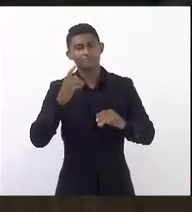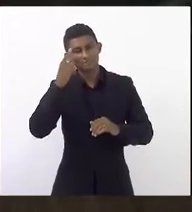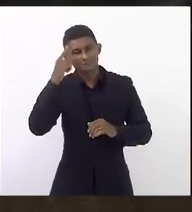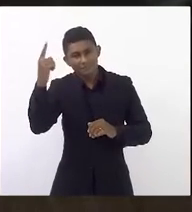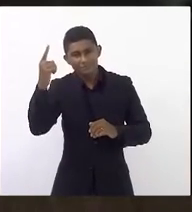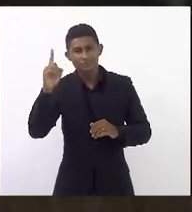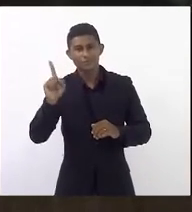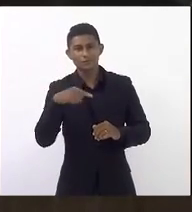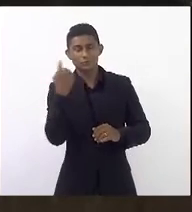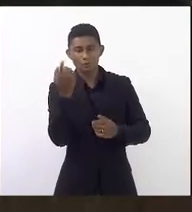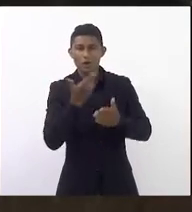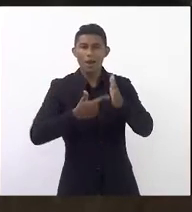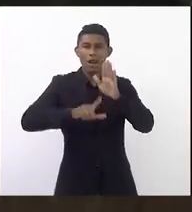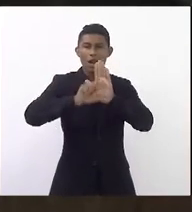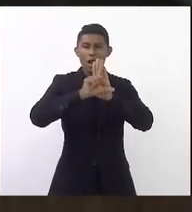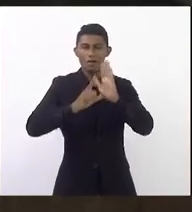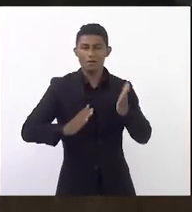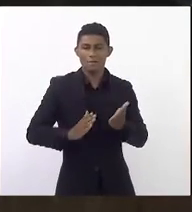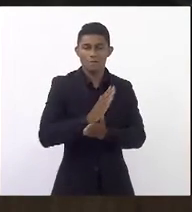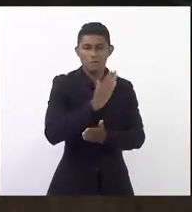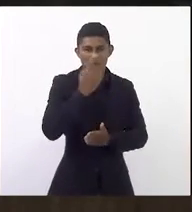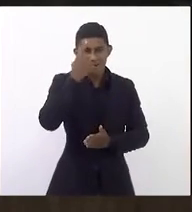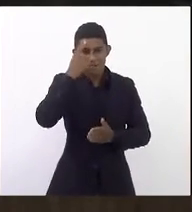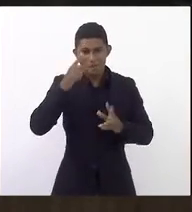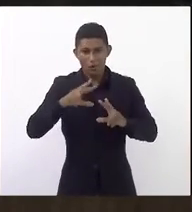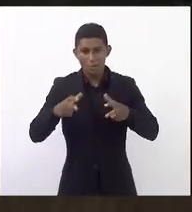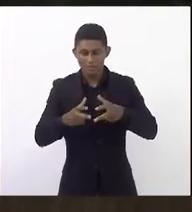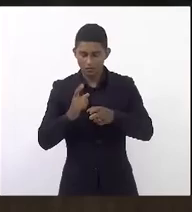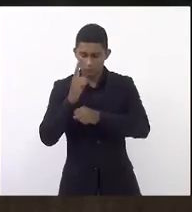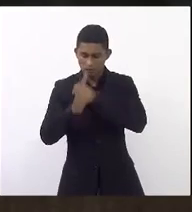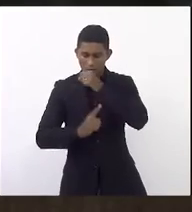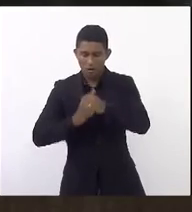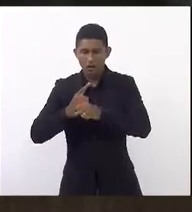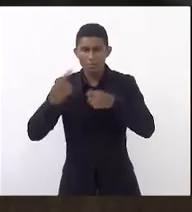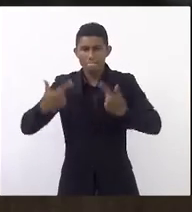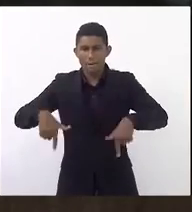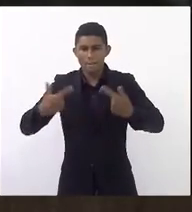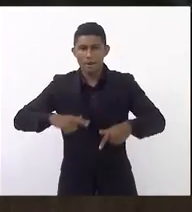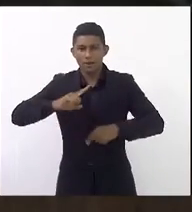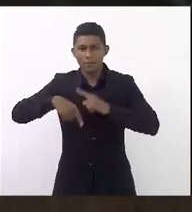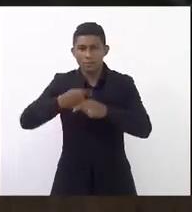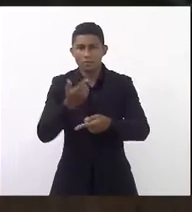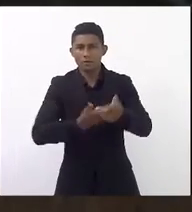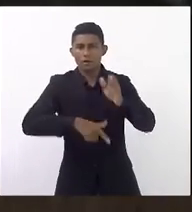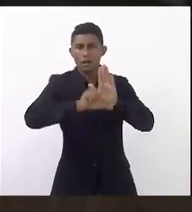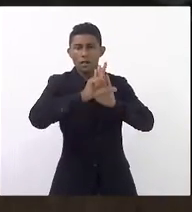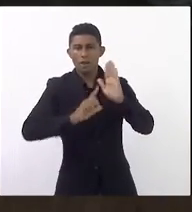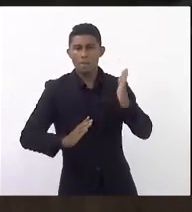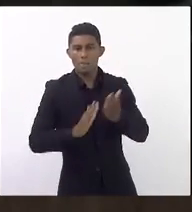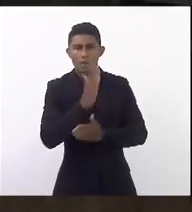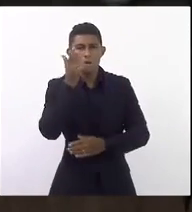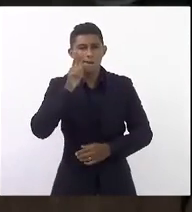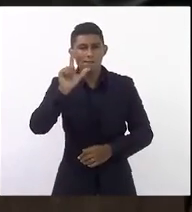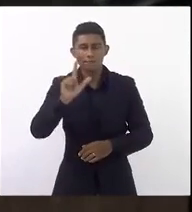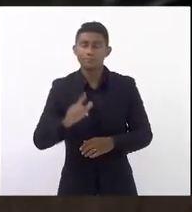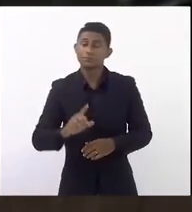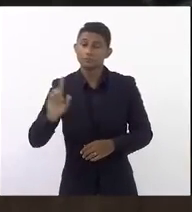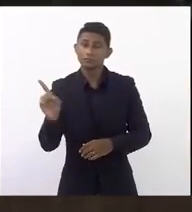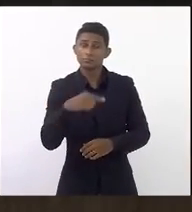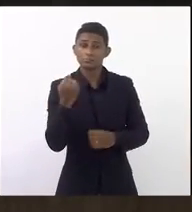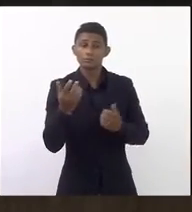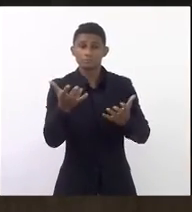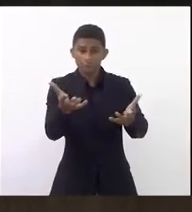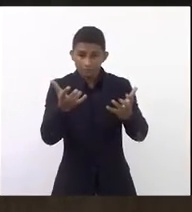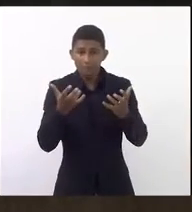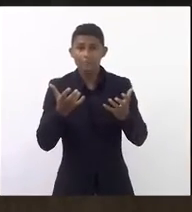que a gente aprovou, depois de uma comissão que funcionou um ano, e nós queremos que a agência tenha uma série